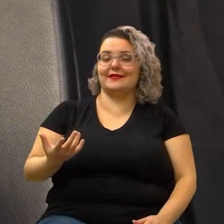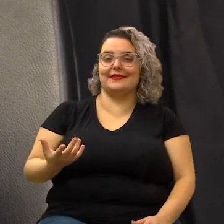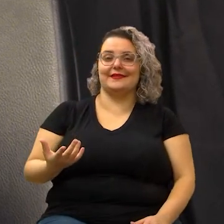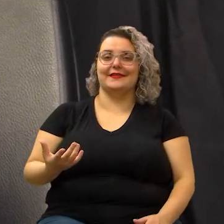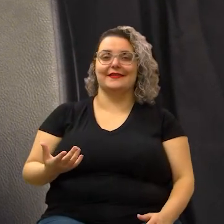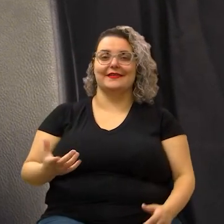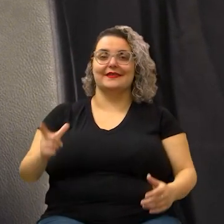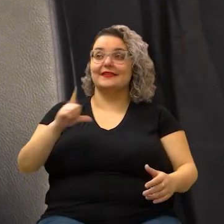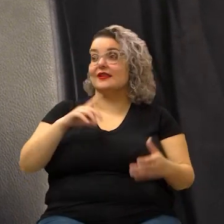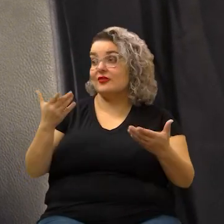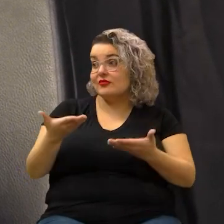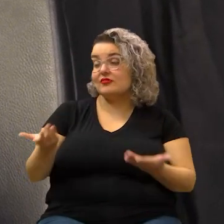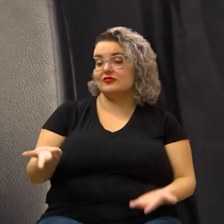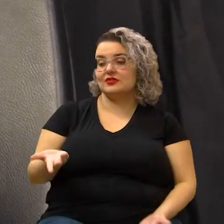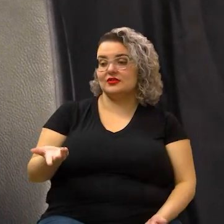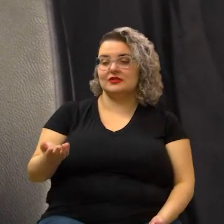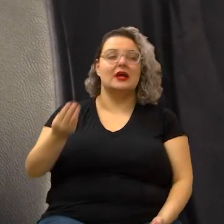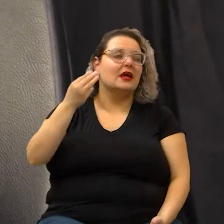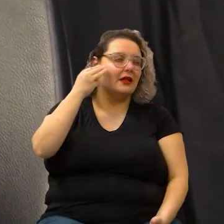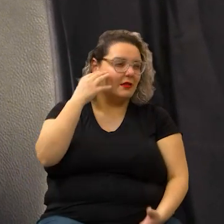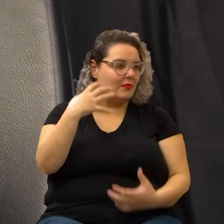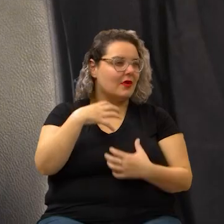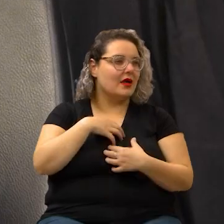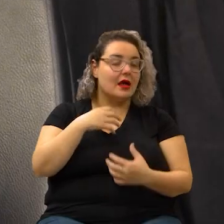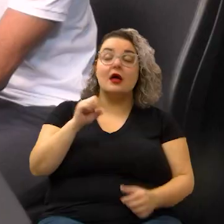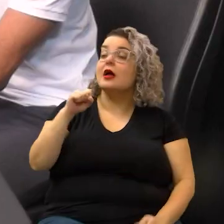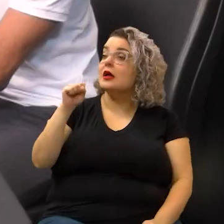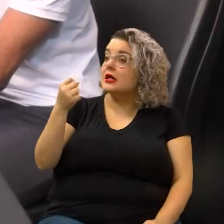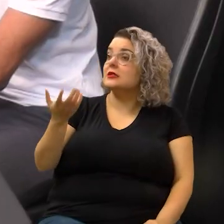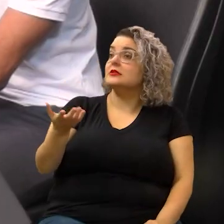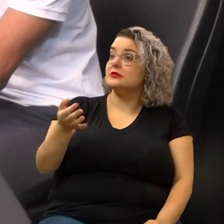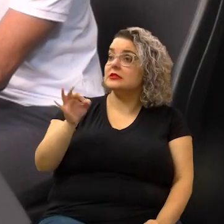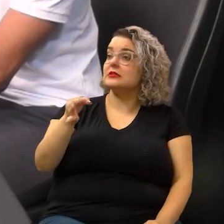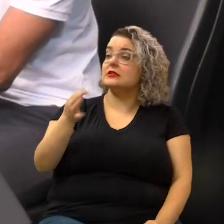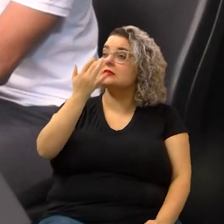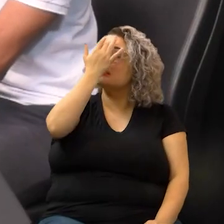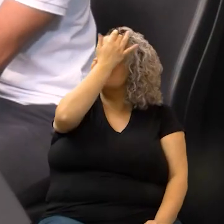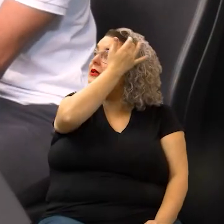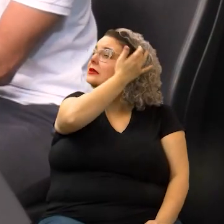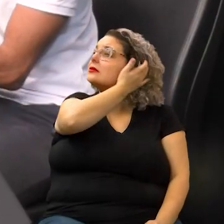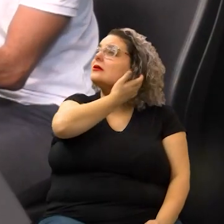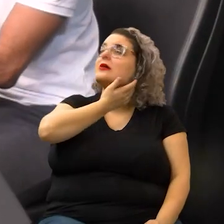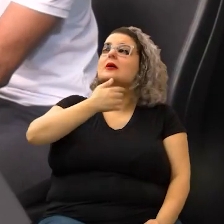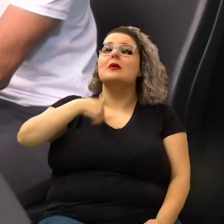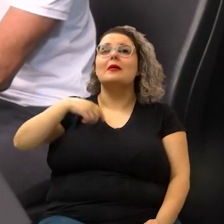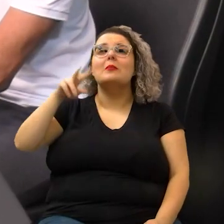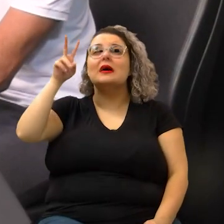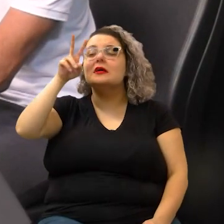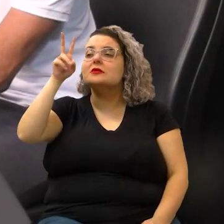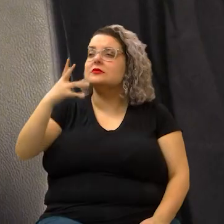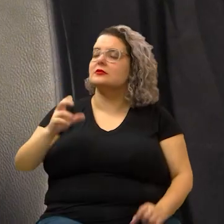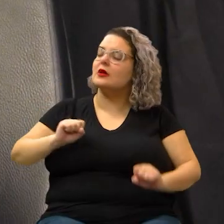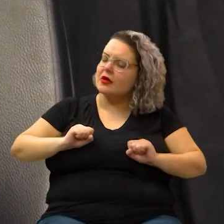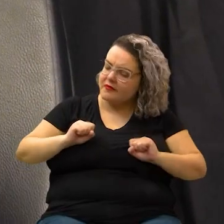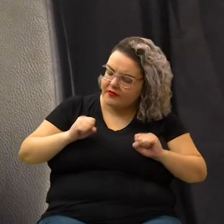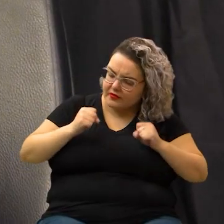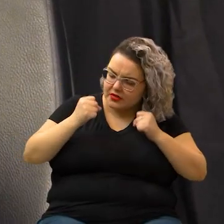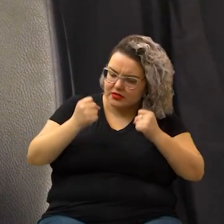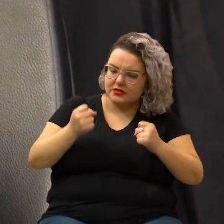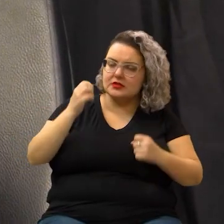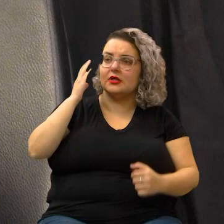de maturidade, sabe? Da memória afetiva. Exatamente. Mas eu lembro que ela foi